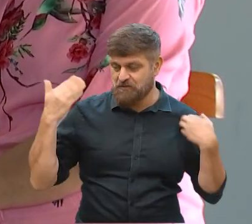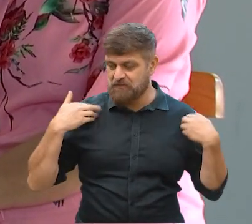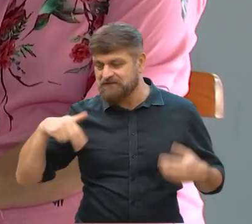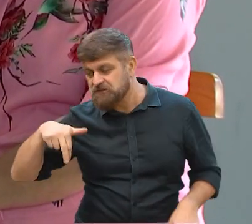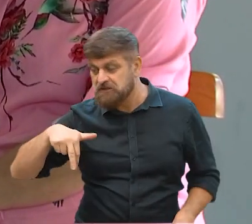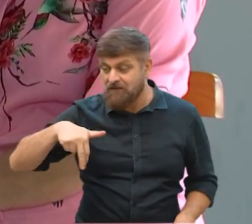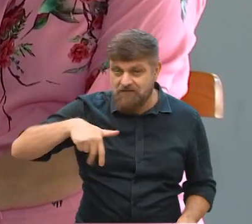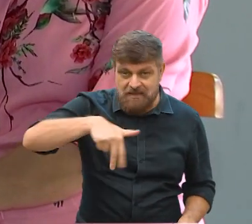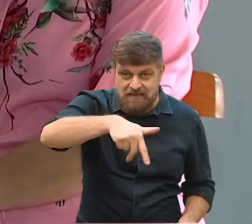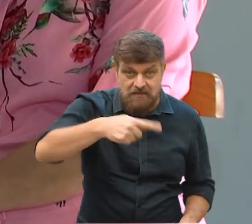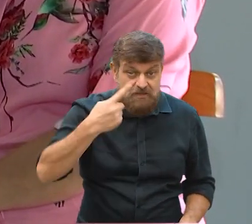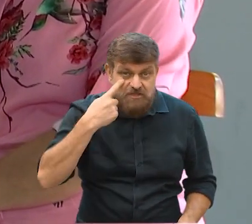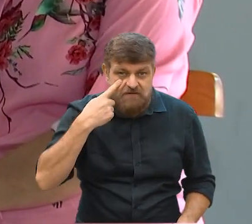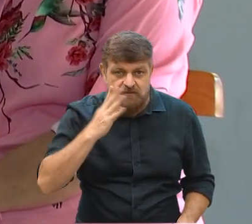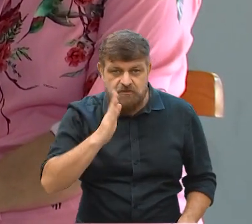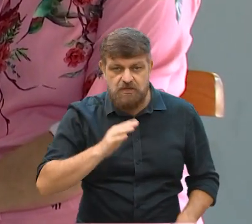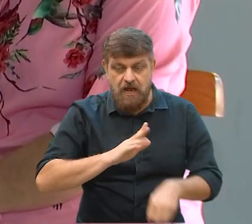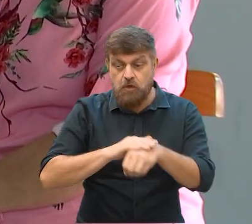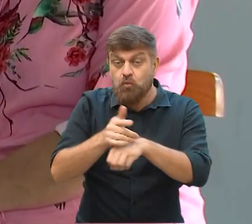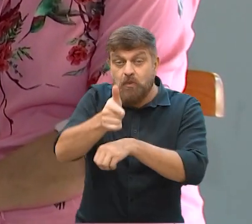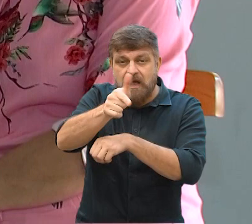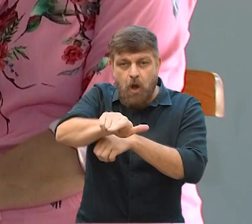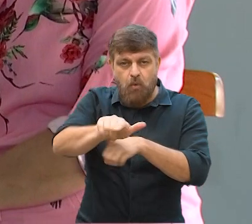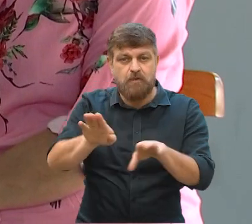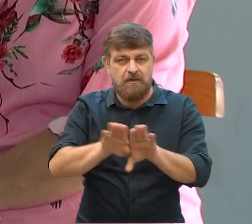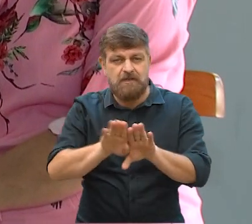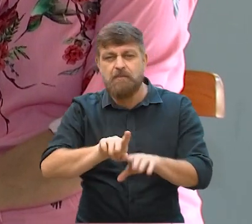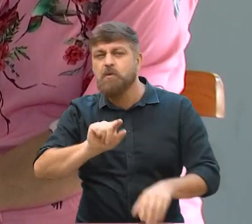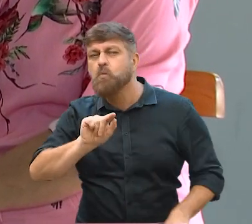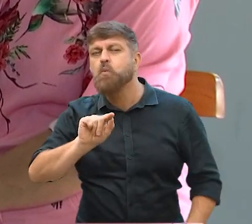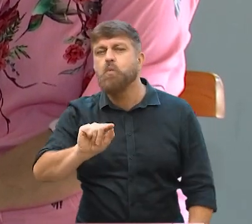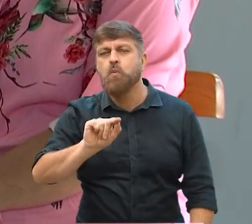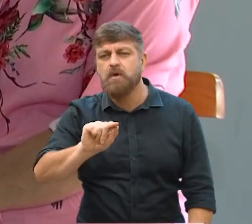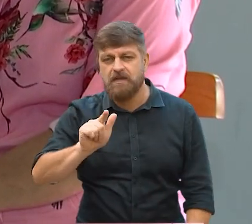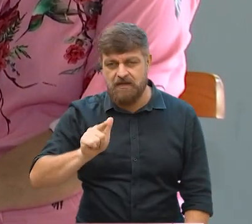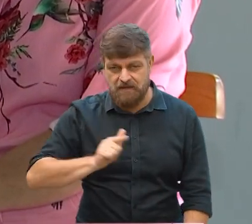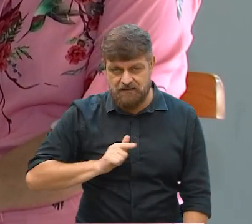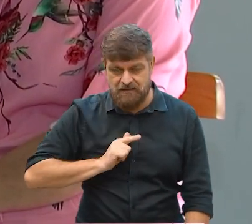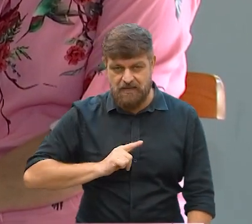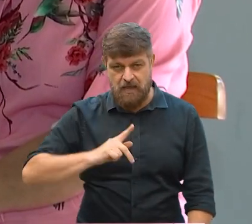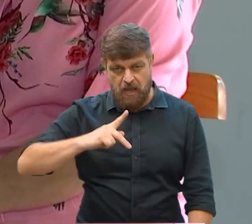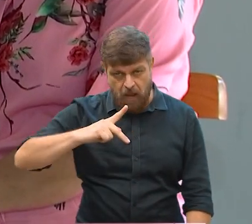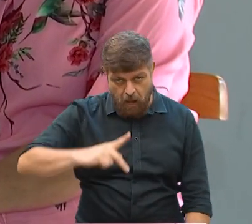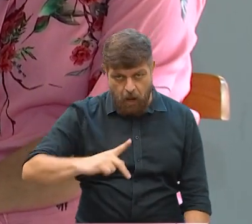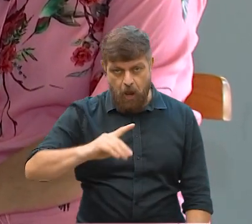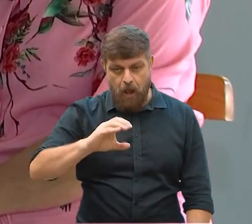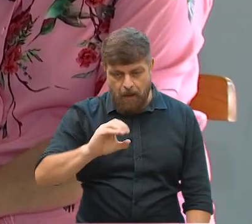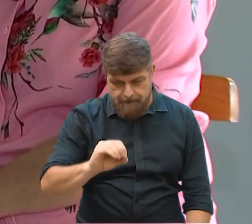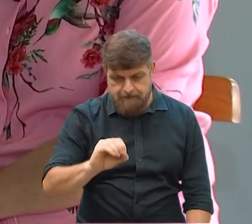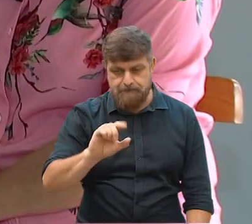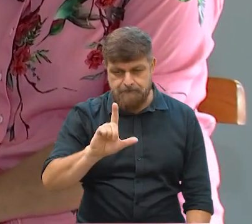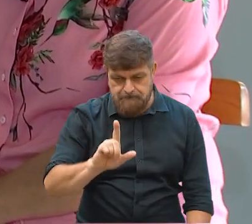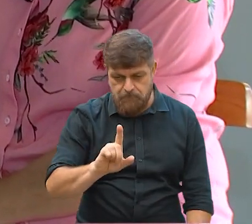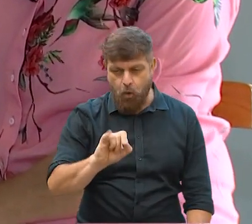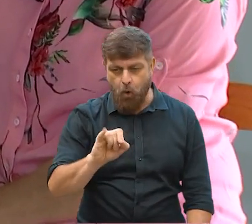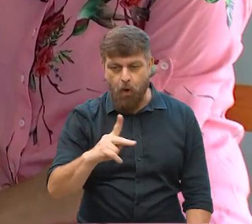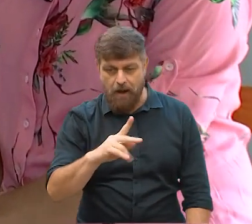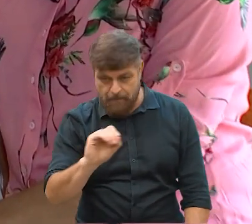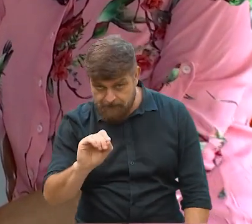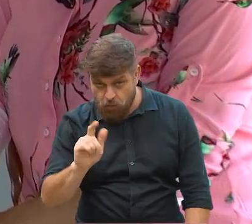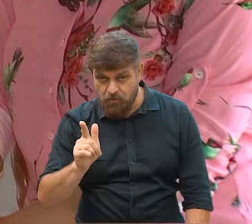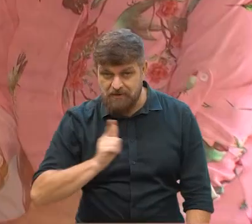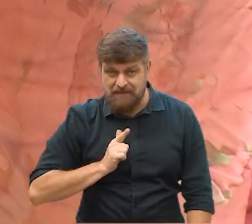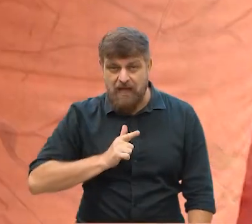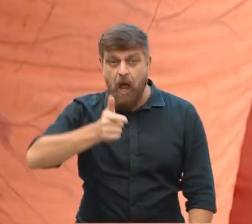Isso. Outra doença muito frequente, além dos pólipos intestinais, que são bastante comuns, mas